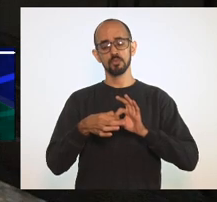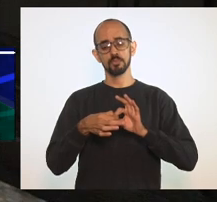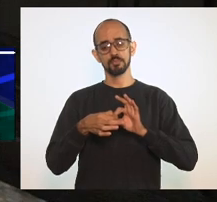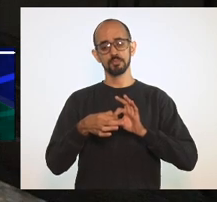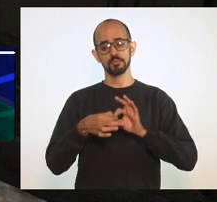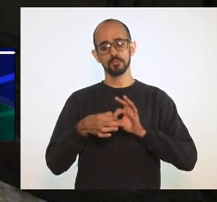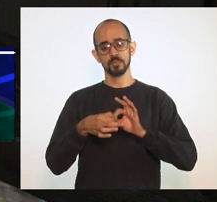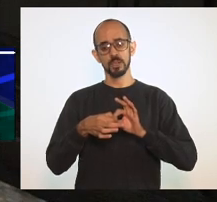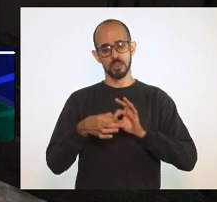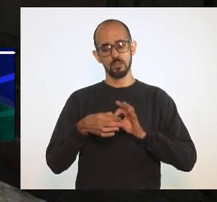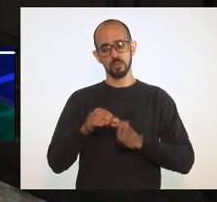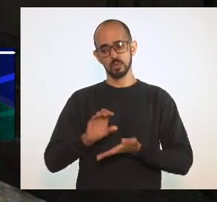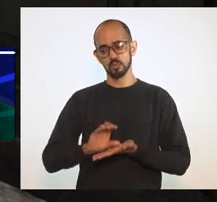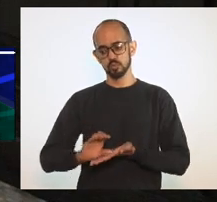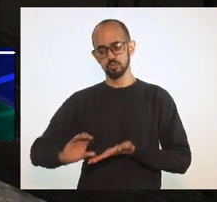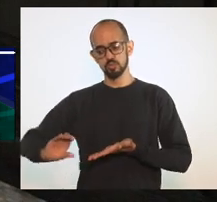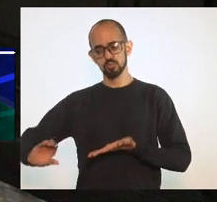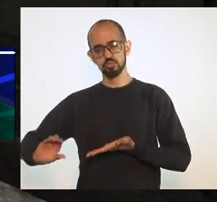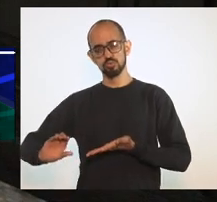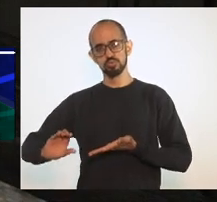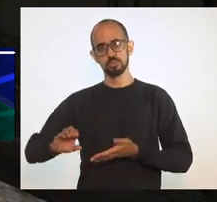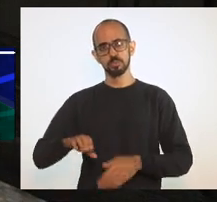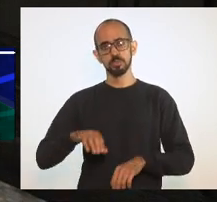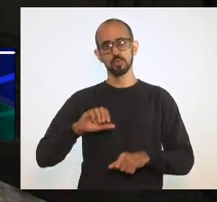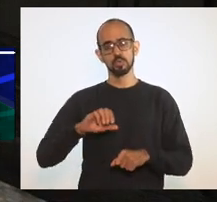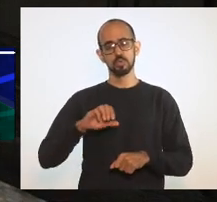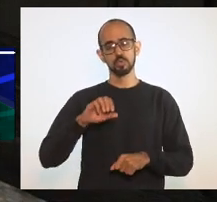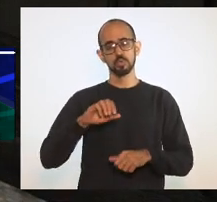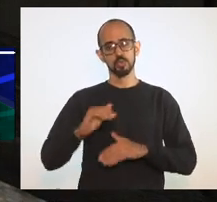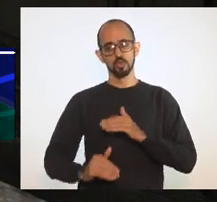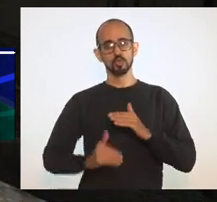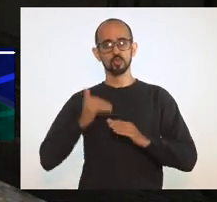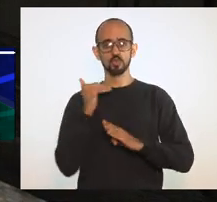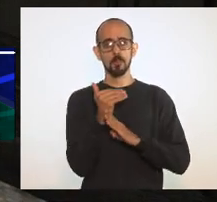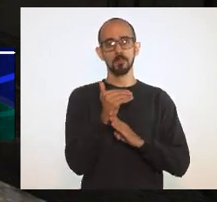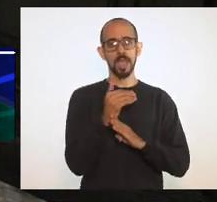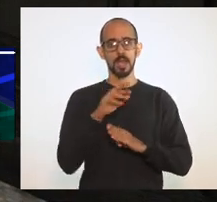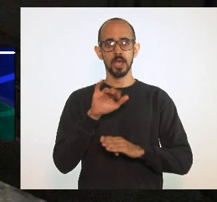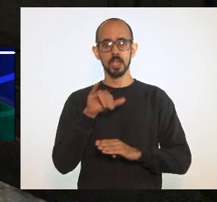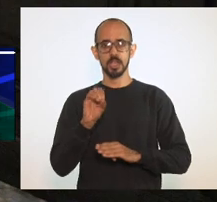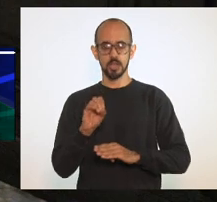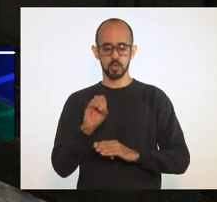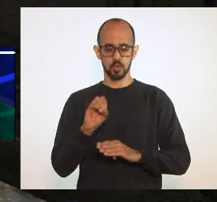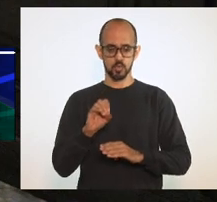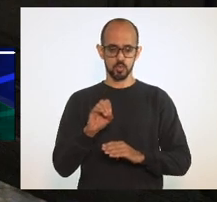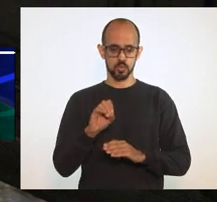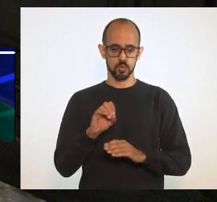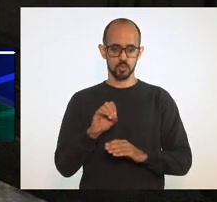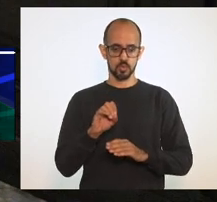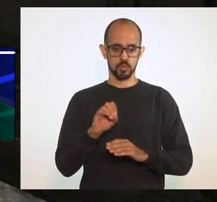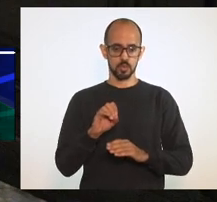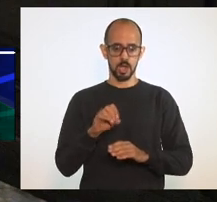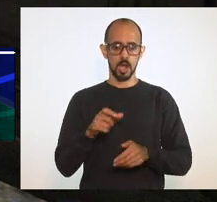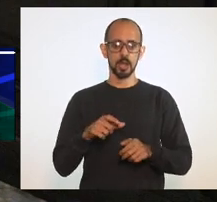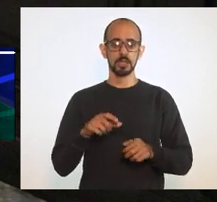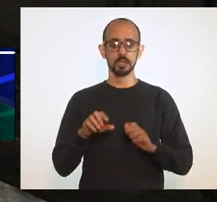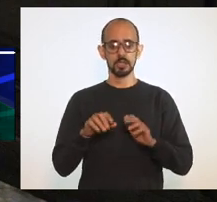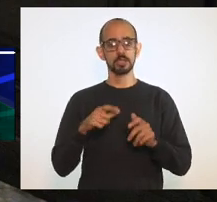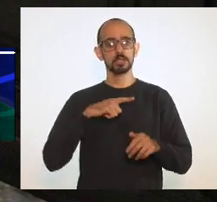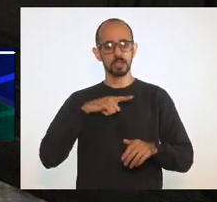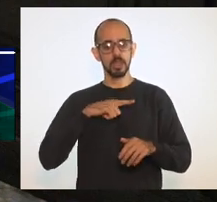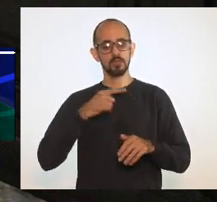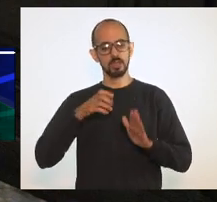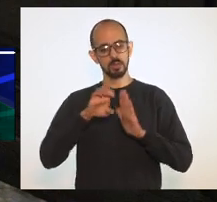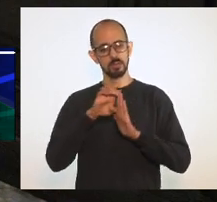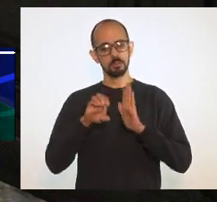a financiar o Supera Rio. A gente sabe que esse é o objetivo, mas, assim como disse o deputado Valdeir Carneiro, que também teve emenda nesse sentido, o